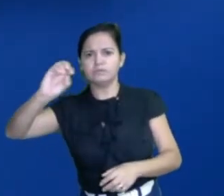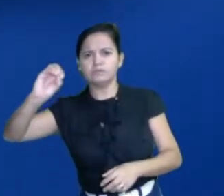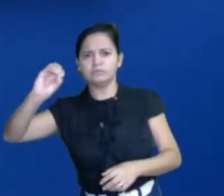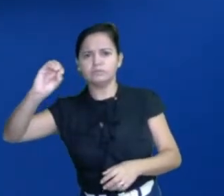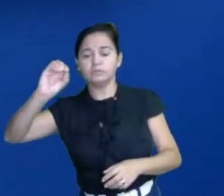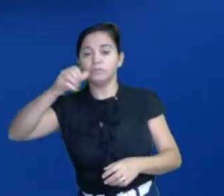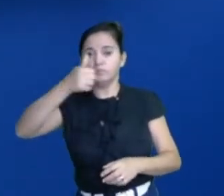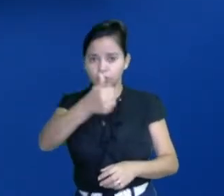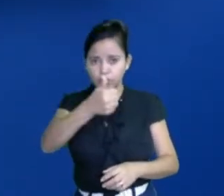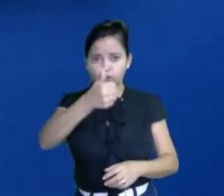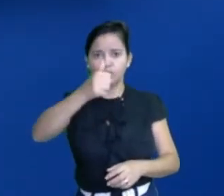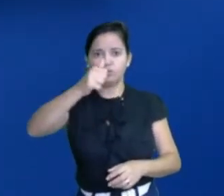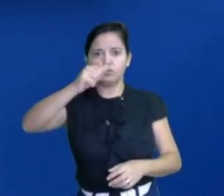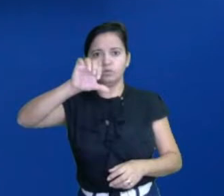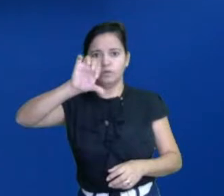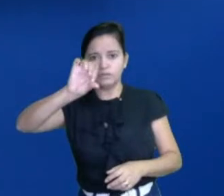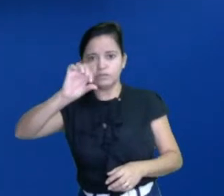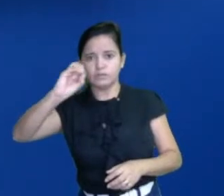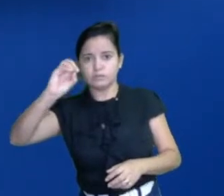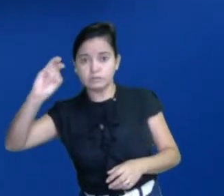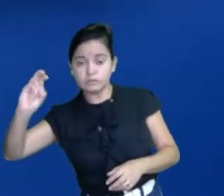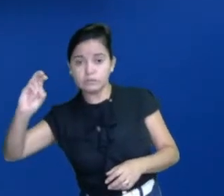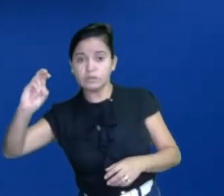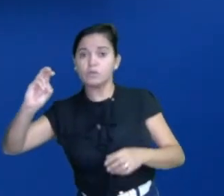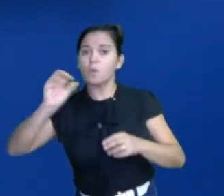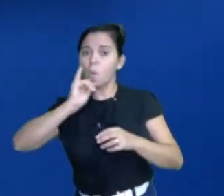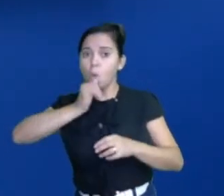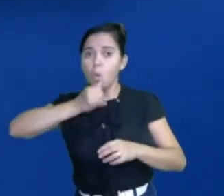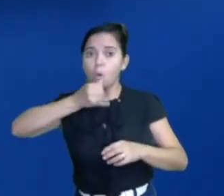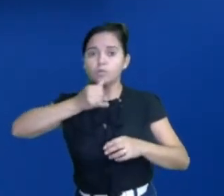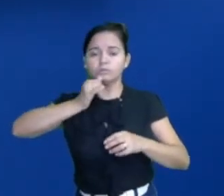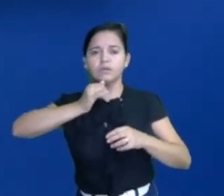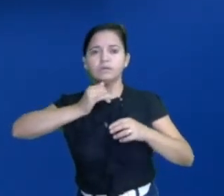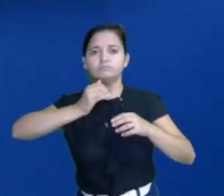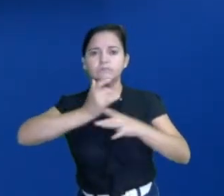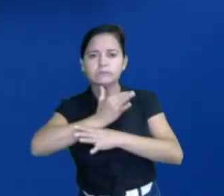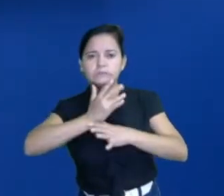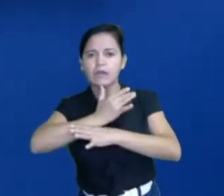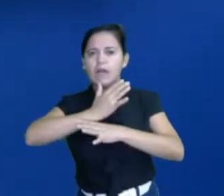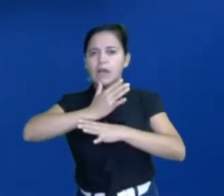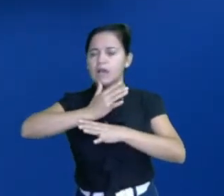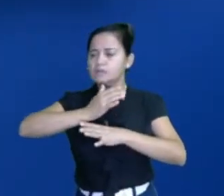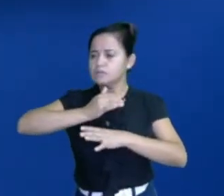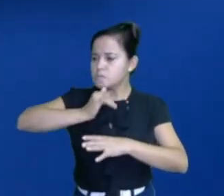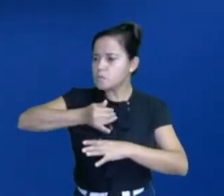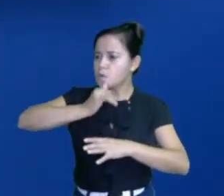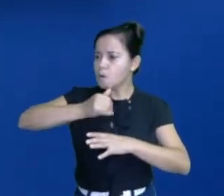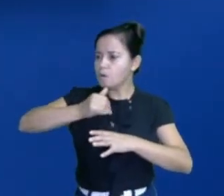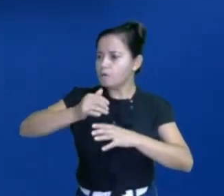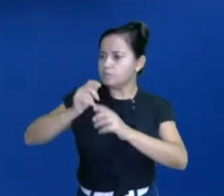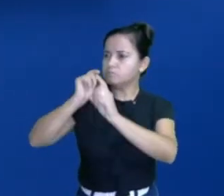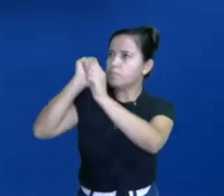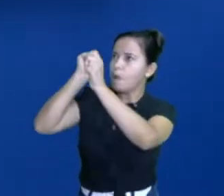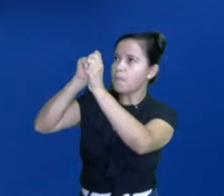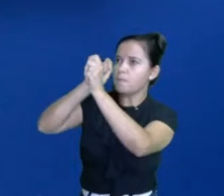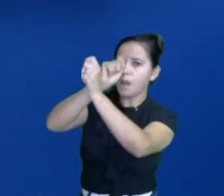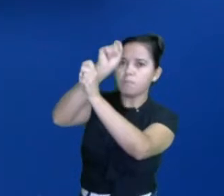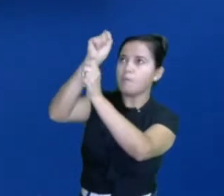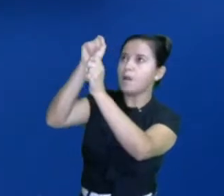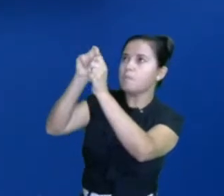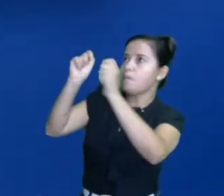Anjo, ele conta uma história da cidade, né? Então tá aí ó, é uma escultura, tá bom?